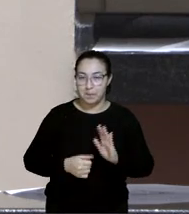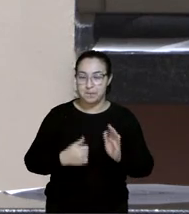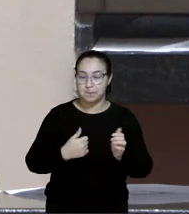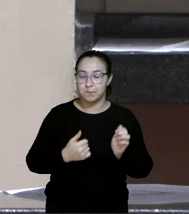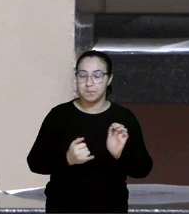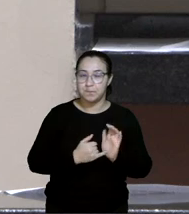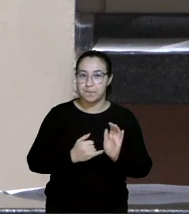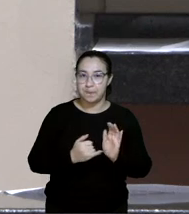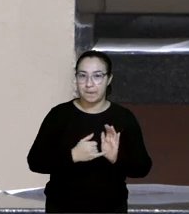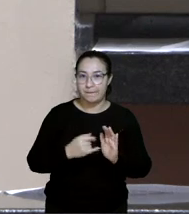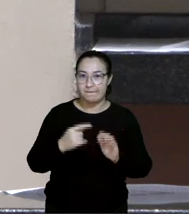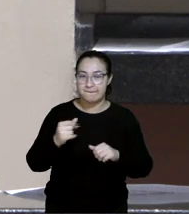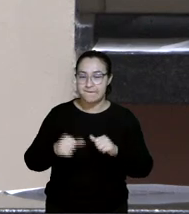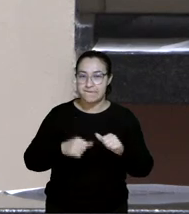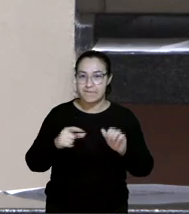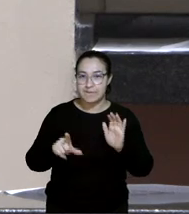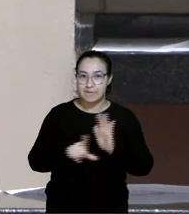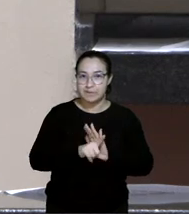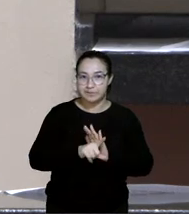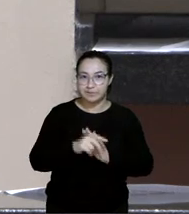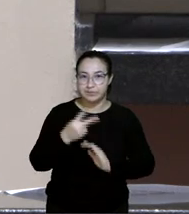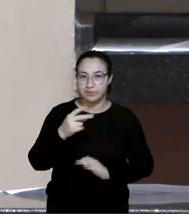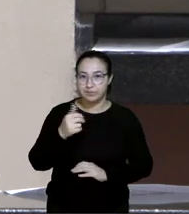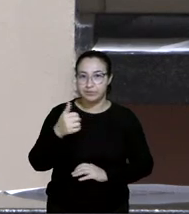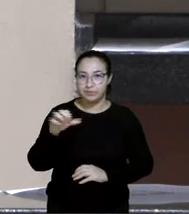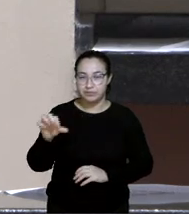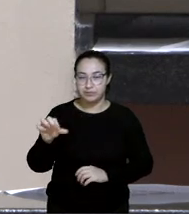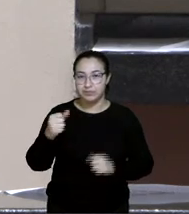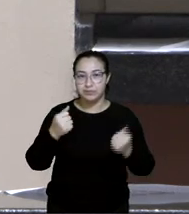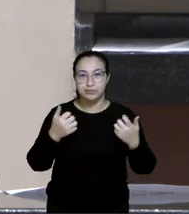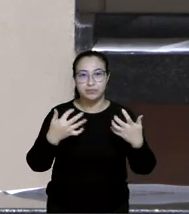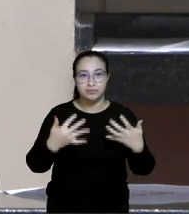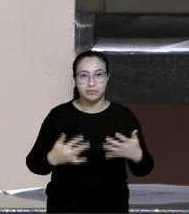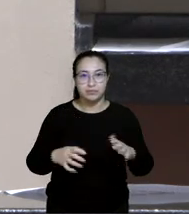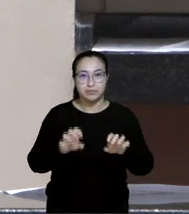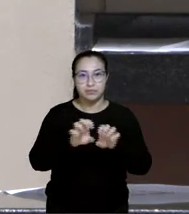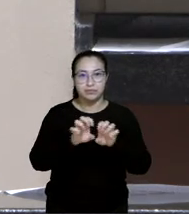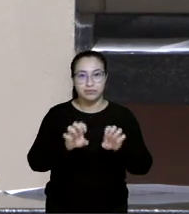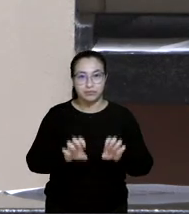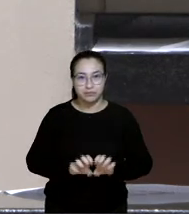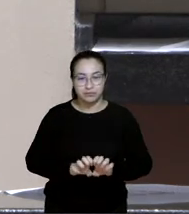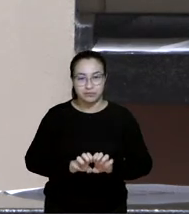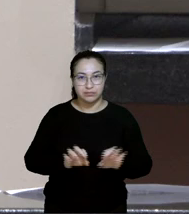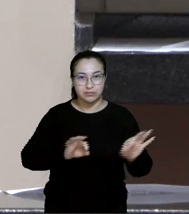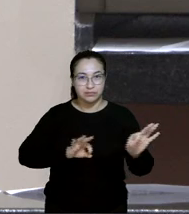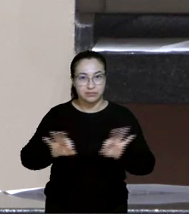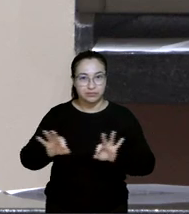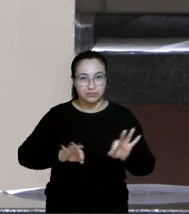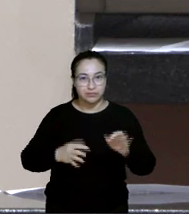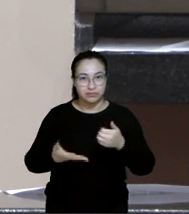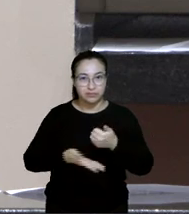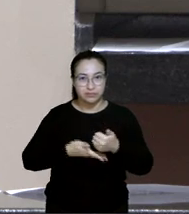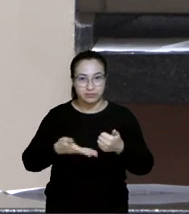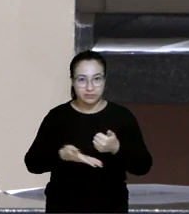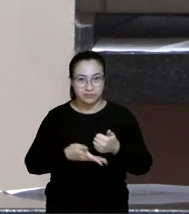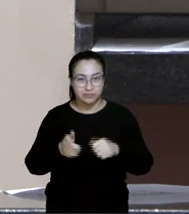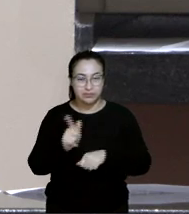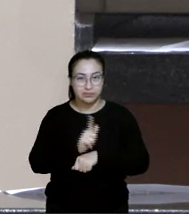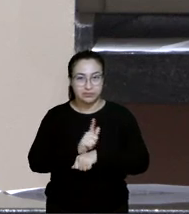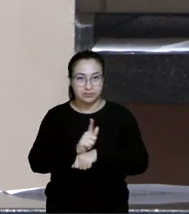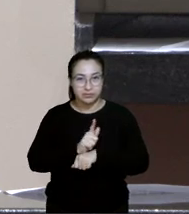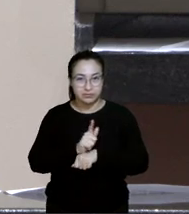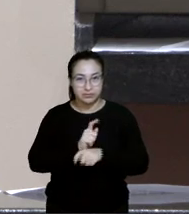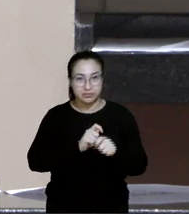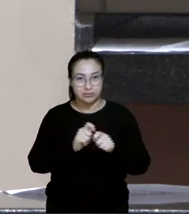Complementar 741 de 2019, que dispõe sobre a estrutura organizacional básica e o modelo de gestão da